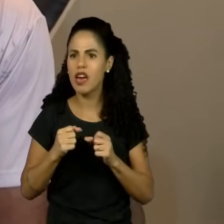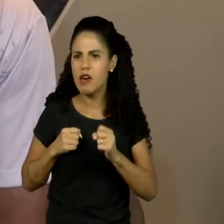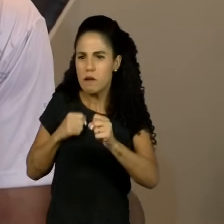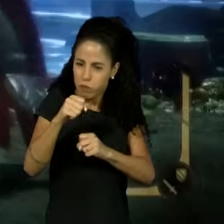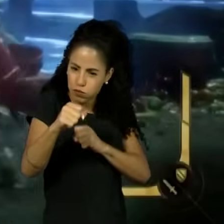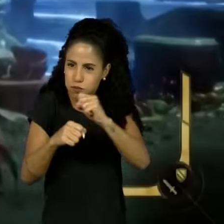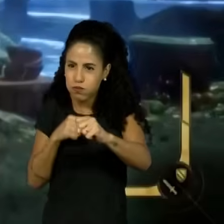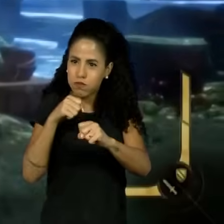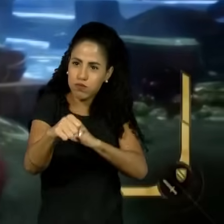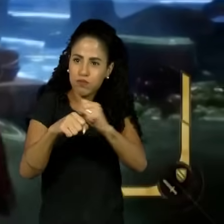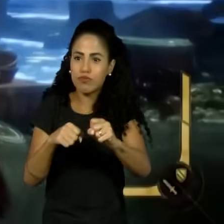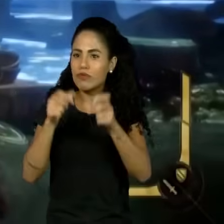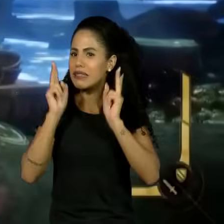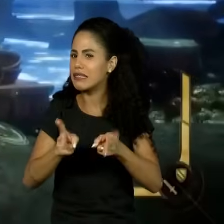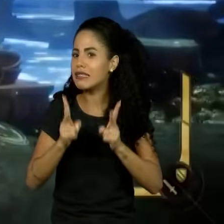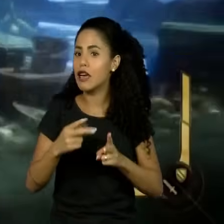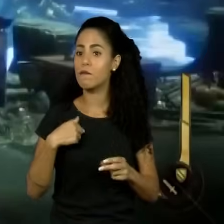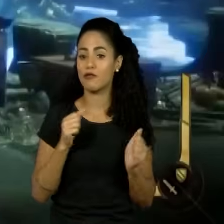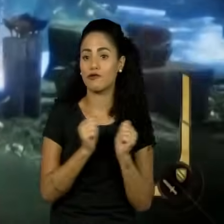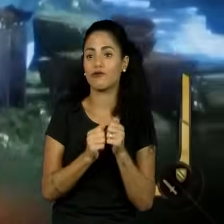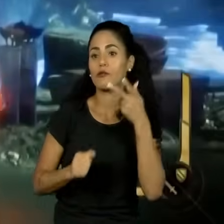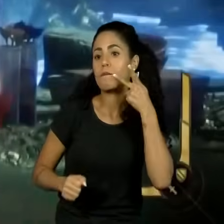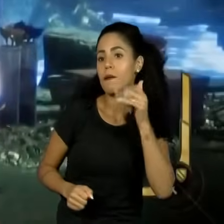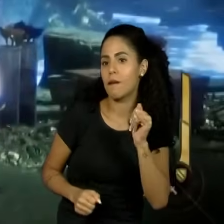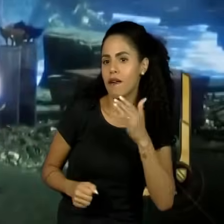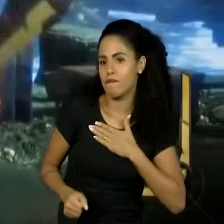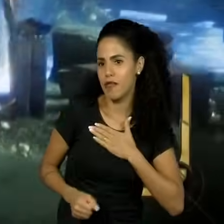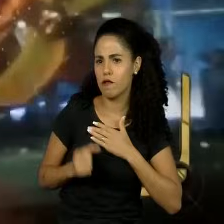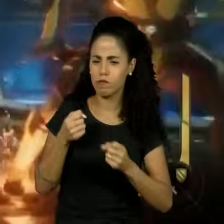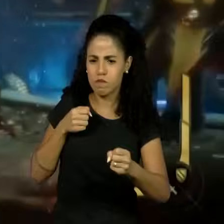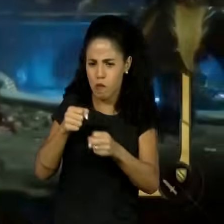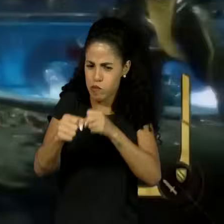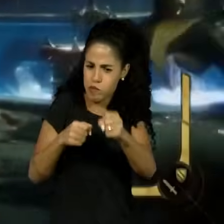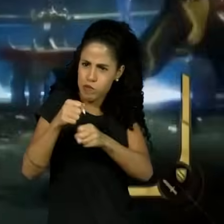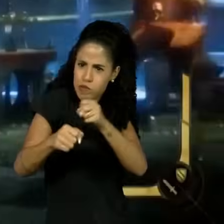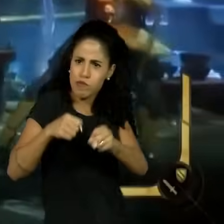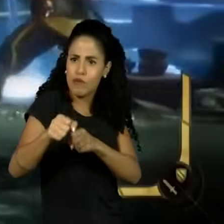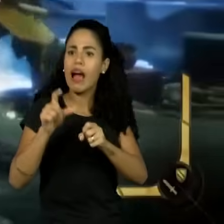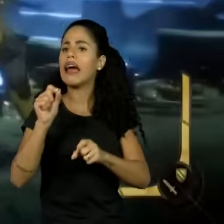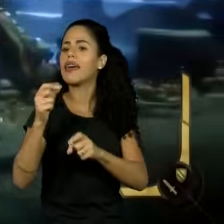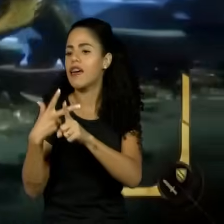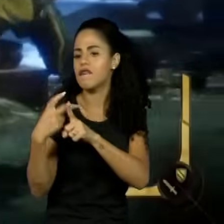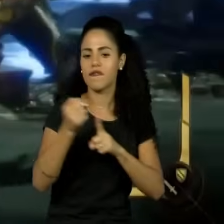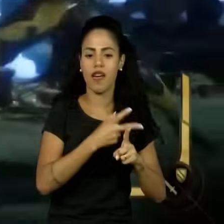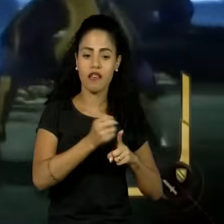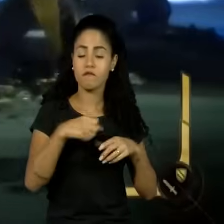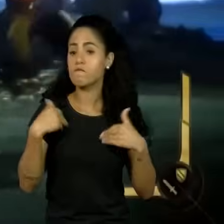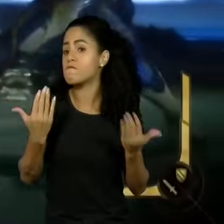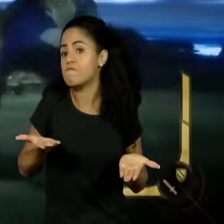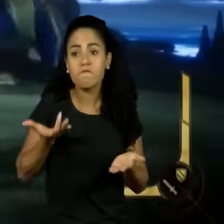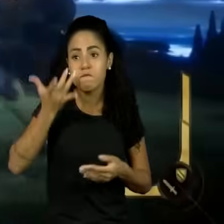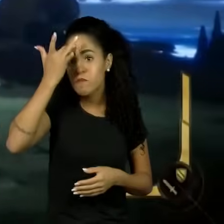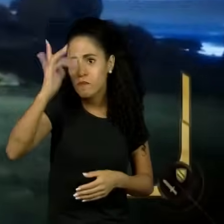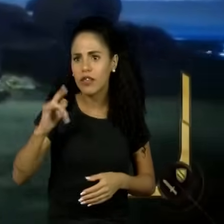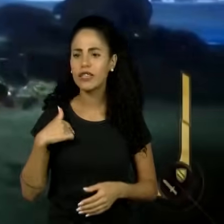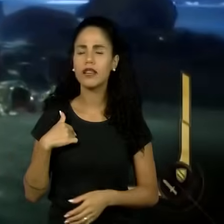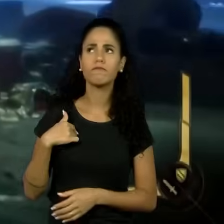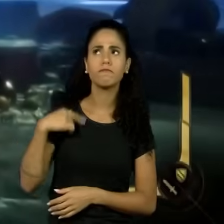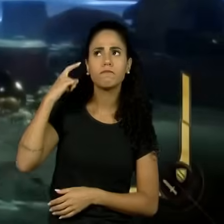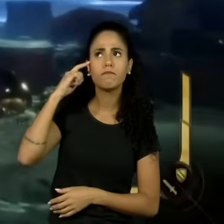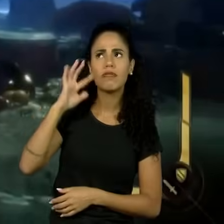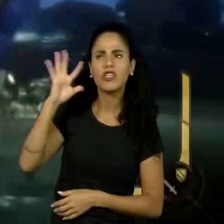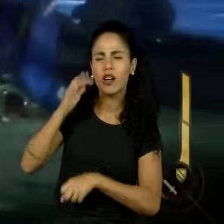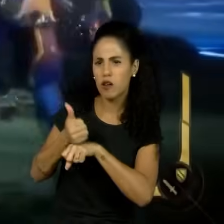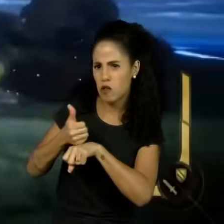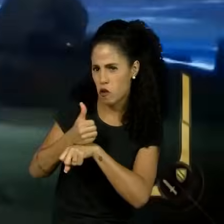Sempre gostei bastante, joguei bastante com meu pai também. Eu nunca achei que poderia virar uma coisa um pouco mais séria, assim,